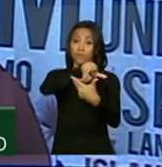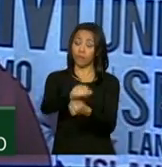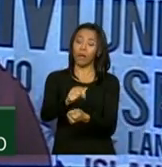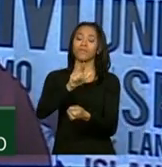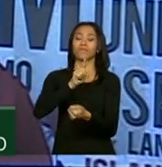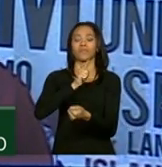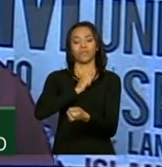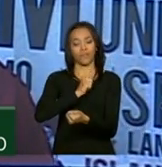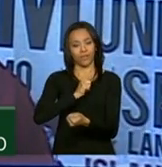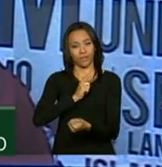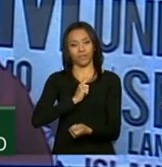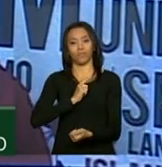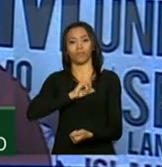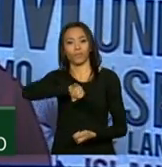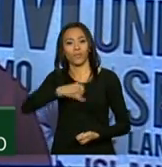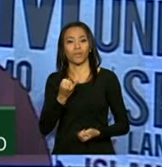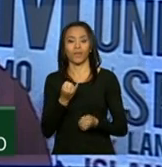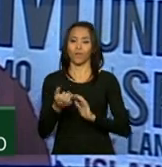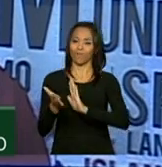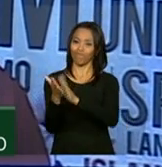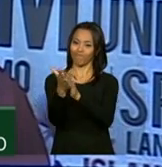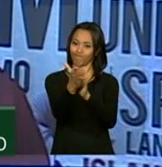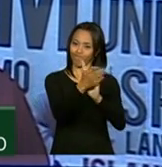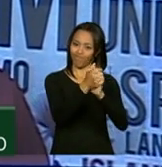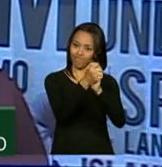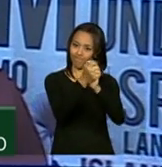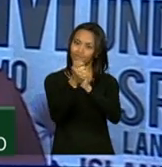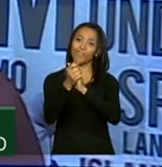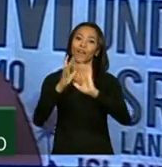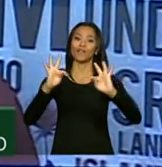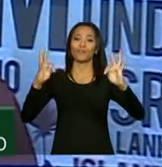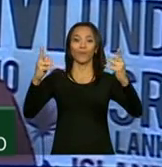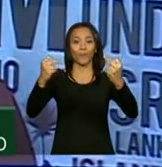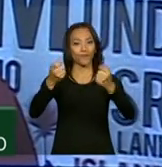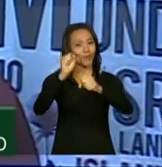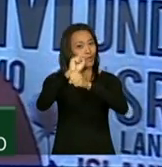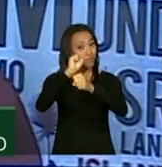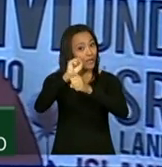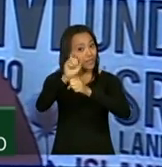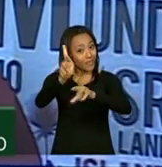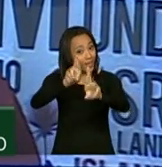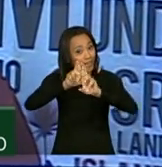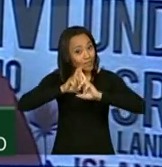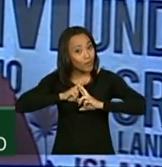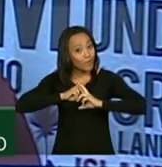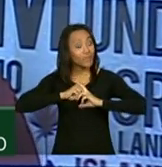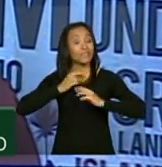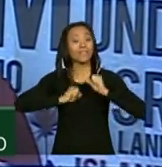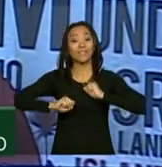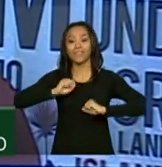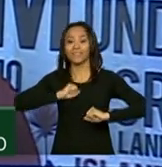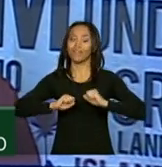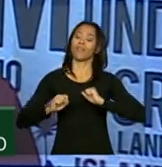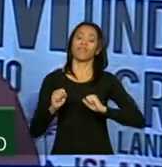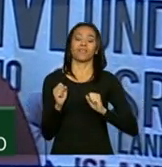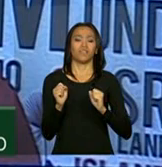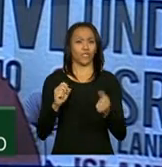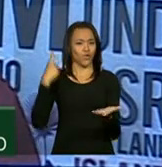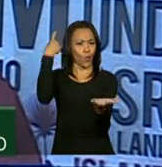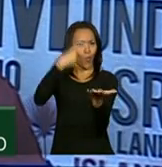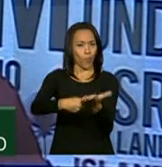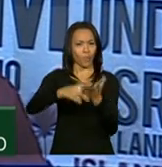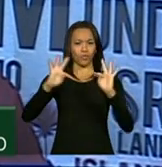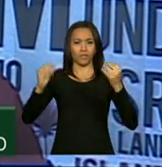chance. Eu parabenizo a todos e eu estou aí buscando grandes resultados, estou ansiosa à sua espera e que o compromisso de todos